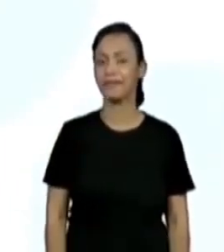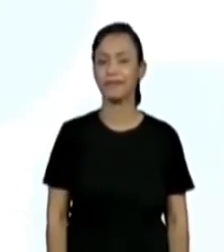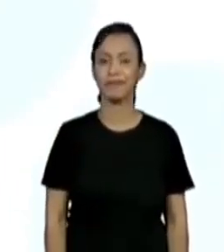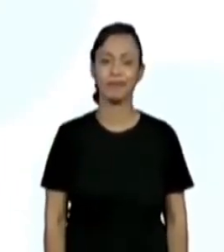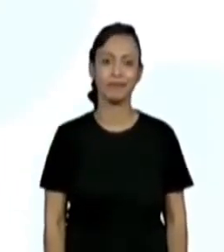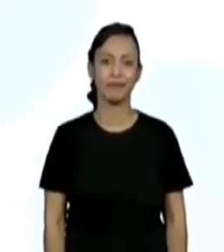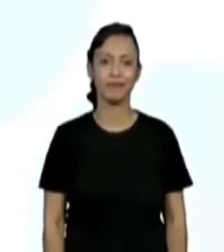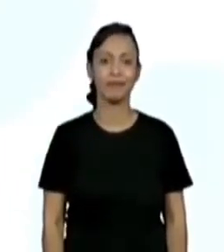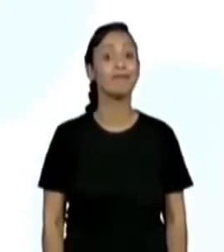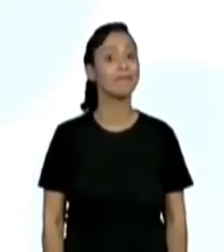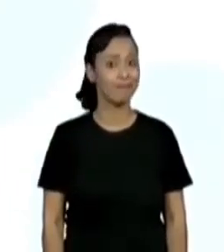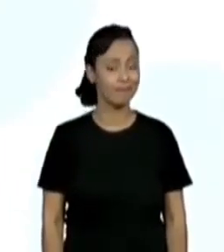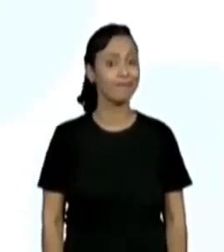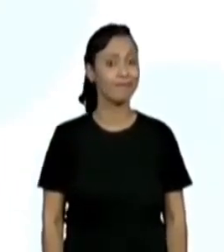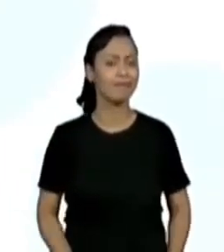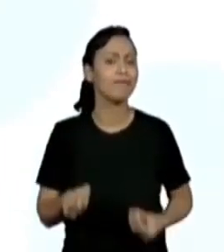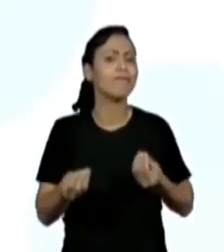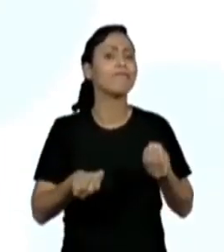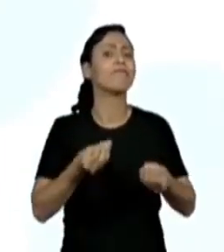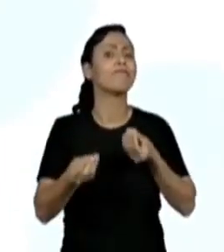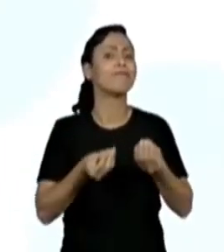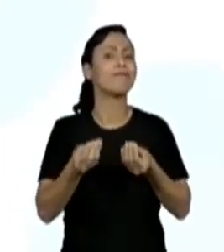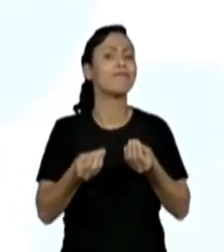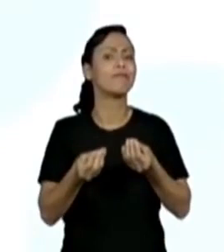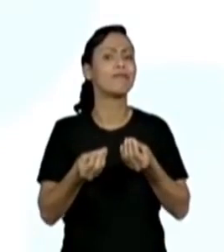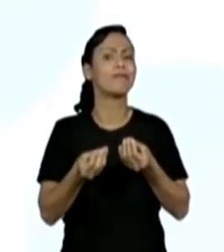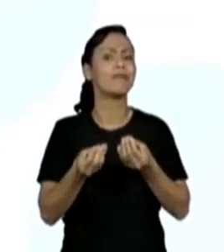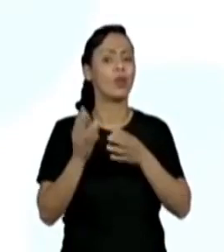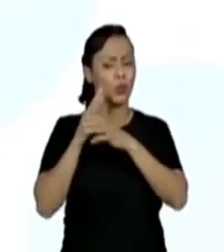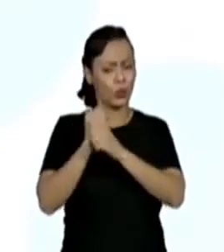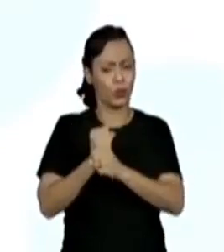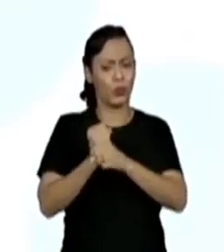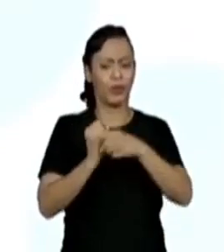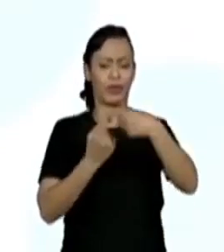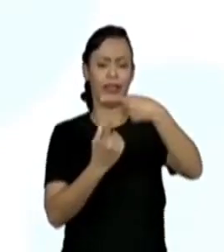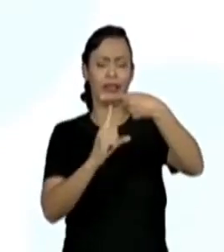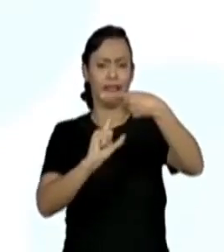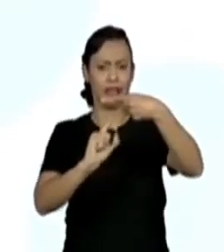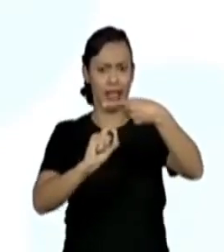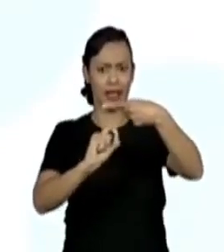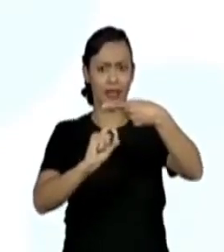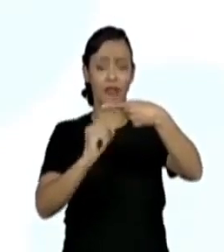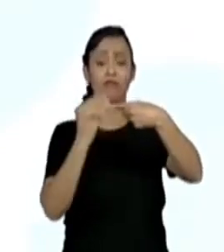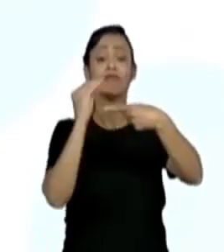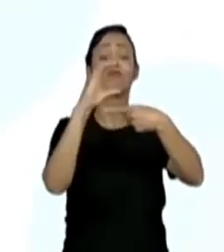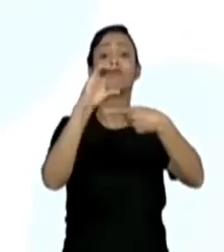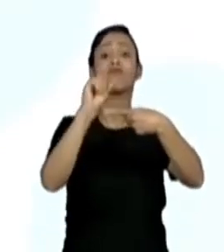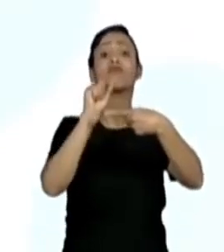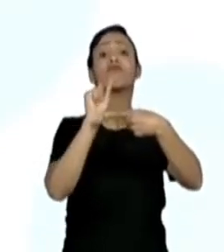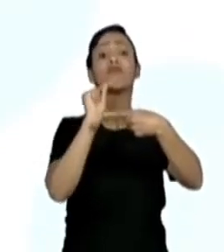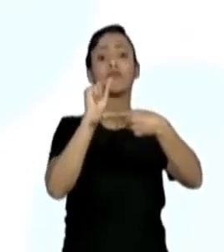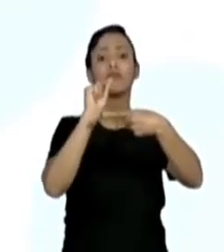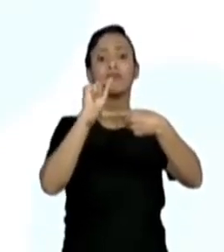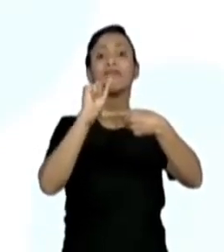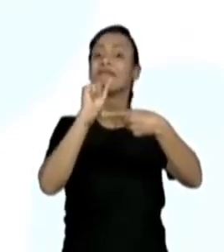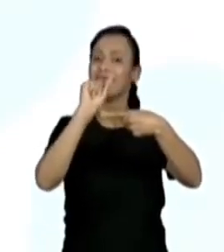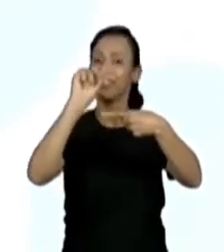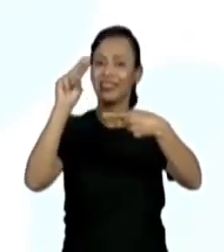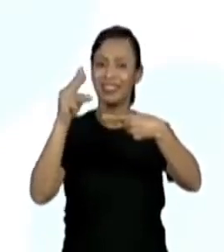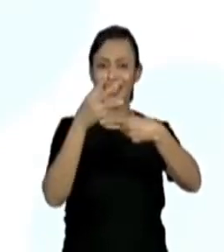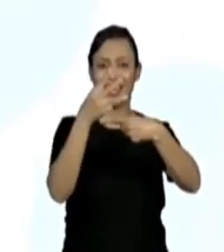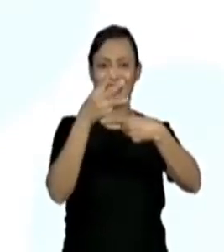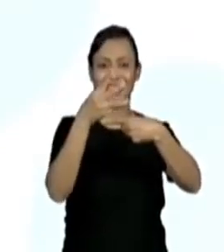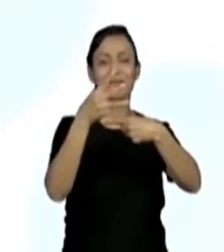observe e agora temos quantas partes coloridas três partes coloridas vamos